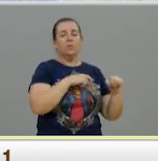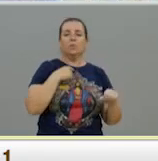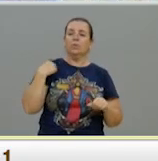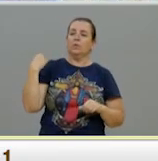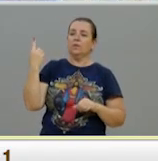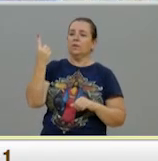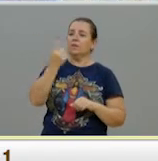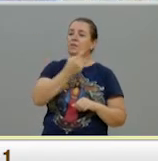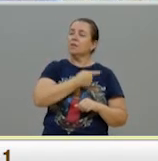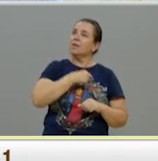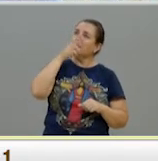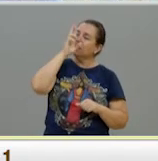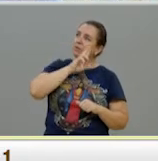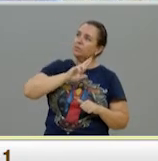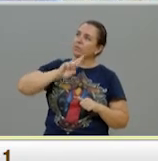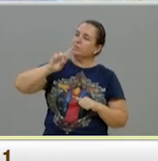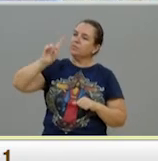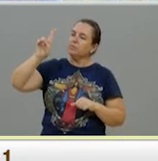Transfigurai-nos, ó